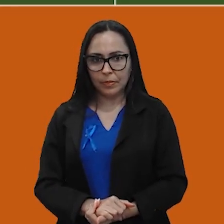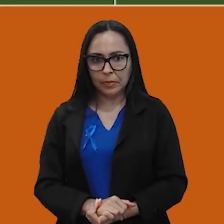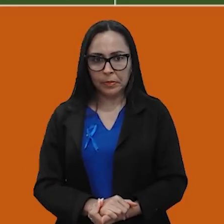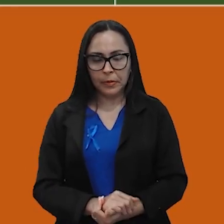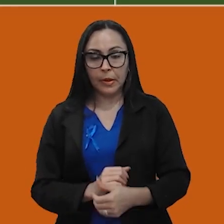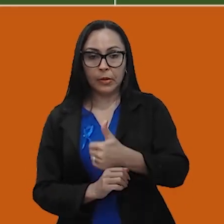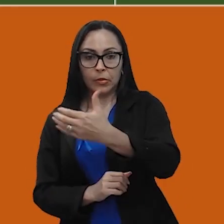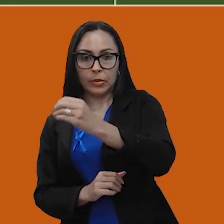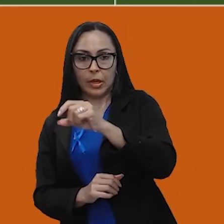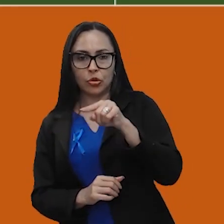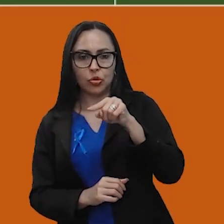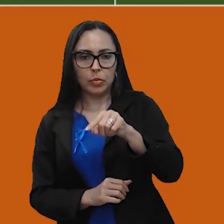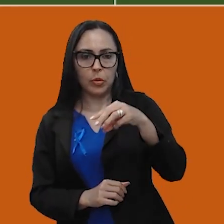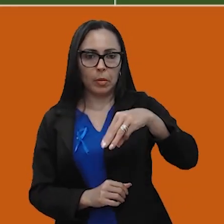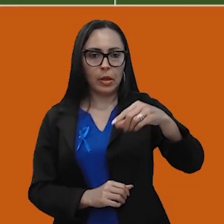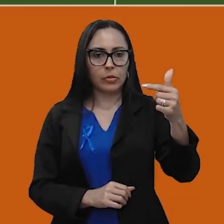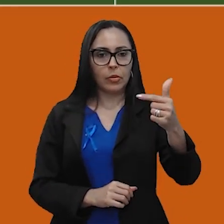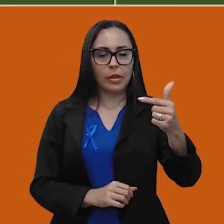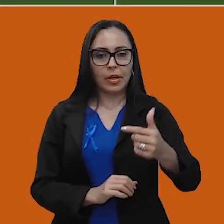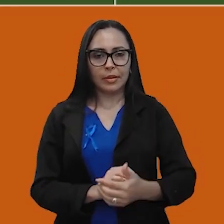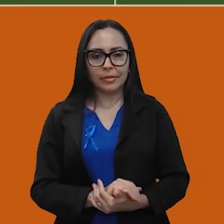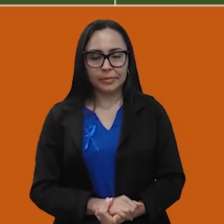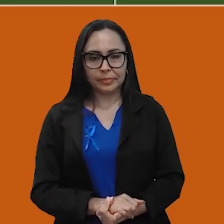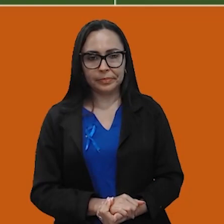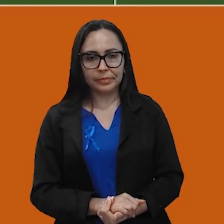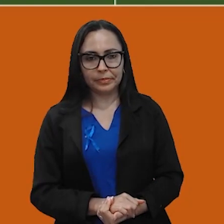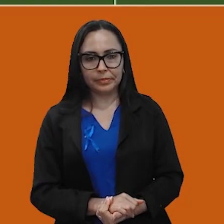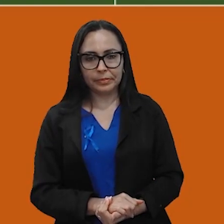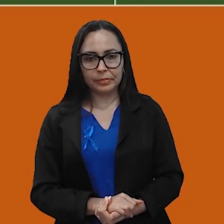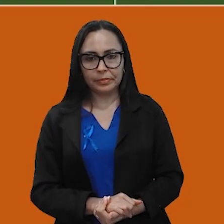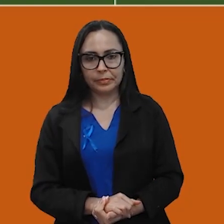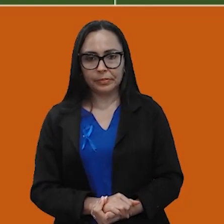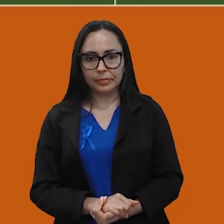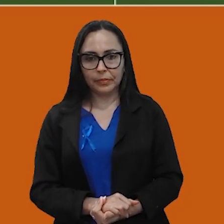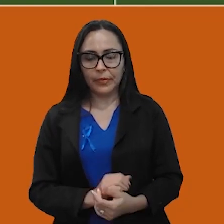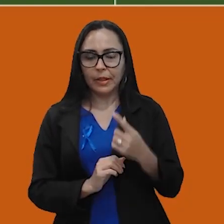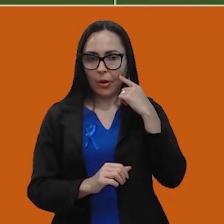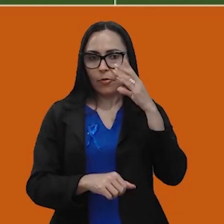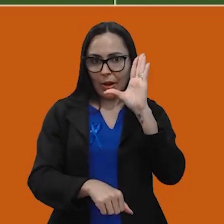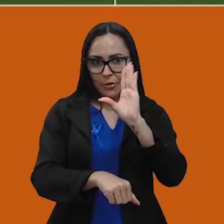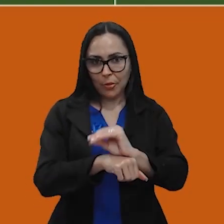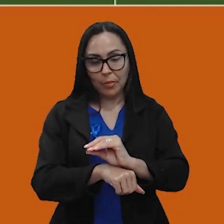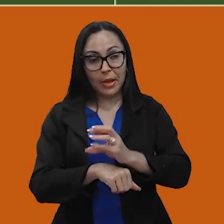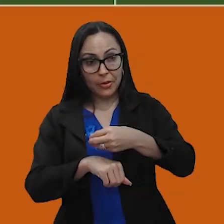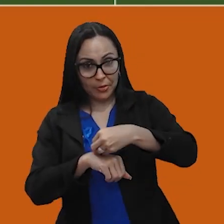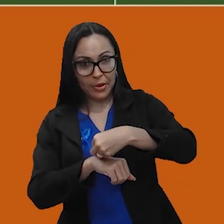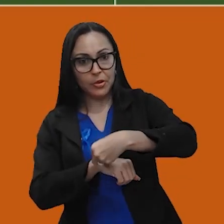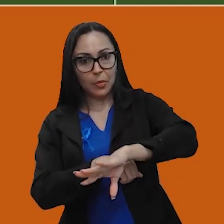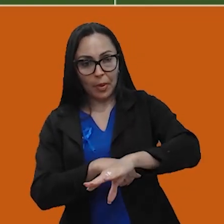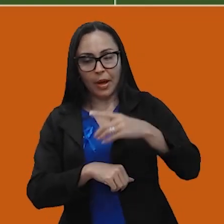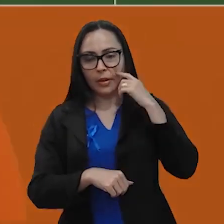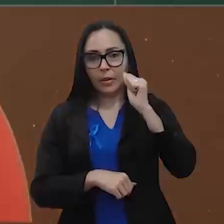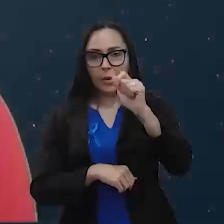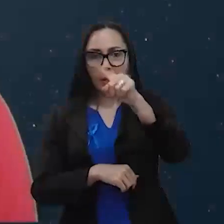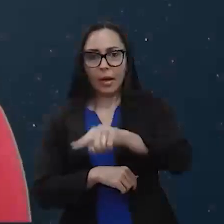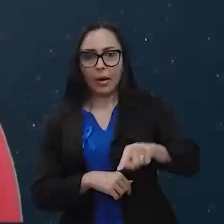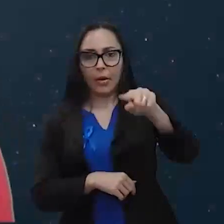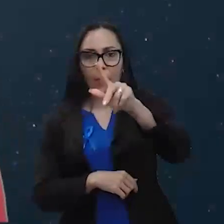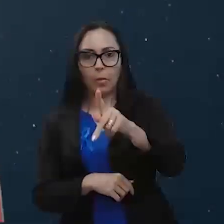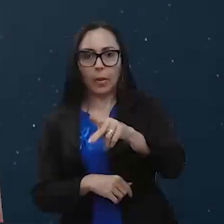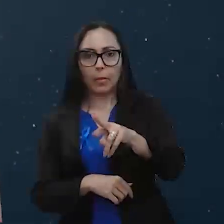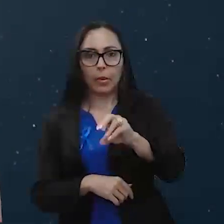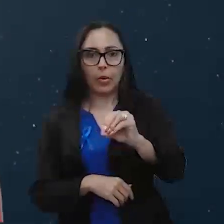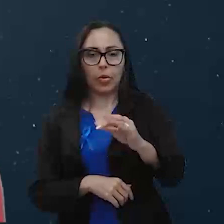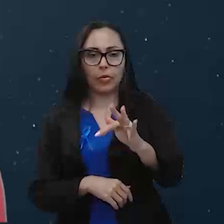metros quadrados. Show de bola, pensou? Faz um print e manda na tela para ti, Valtinho, no @prof.walterpessoa. Vem para mim,